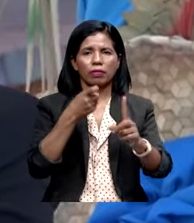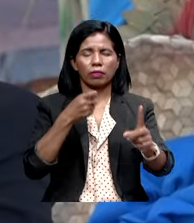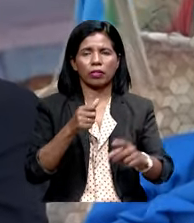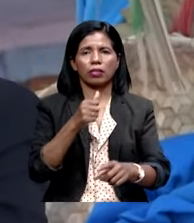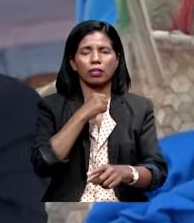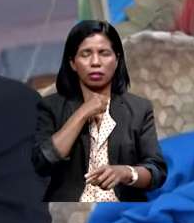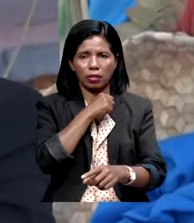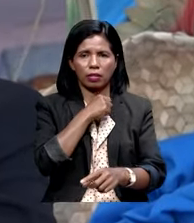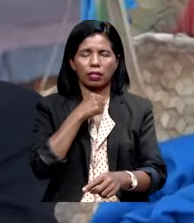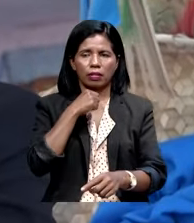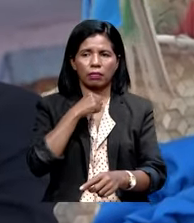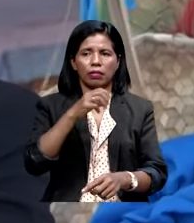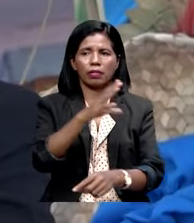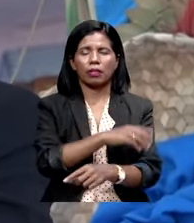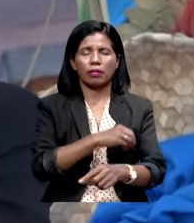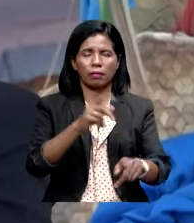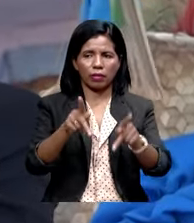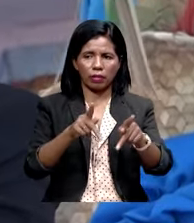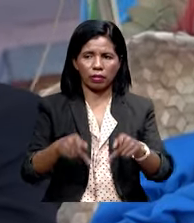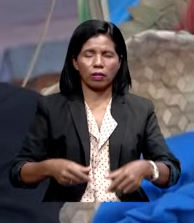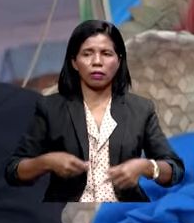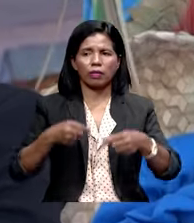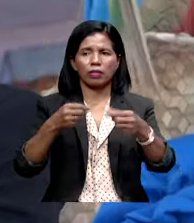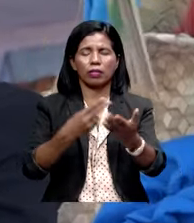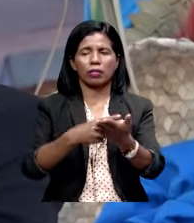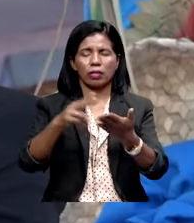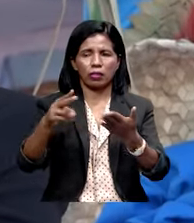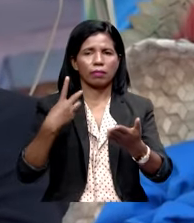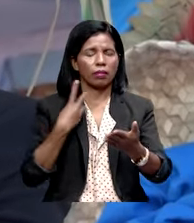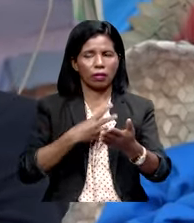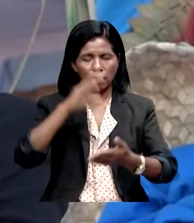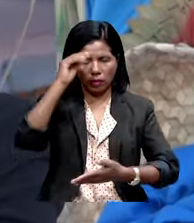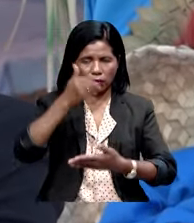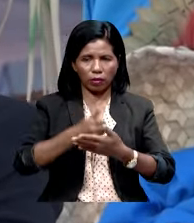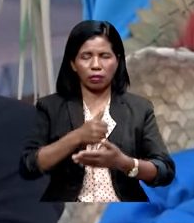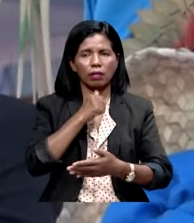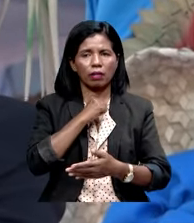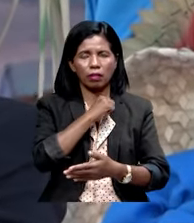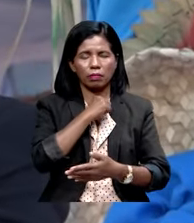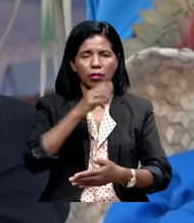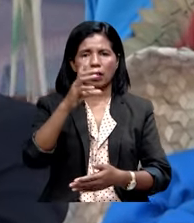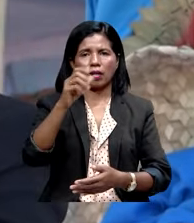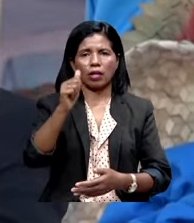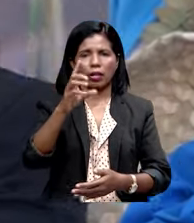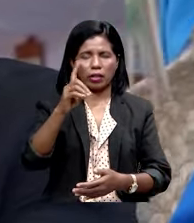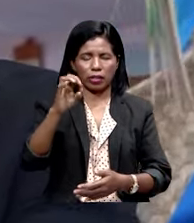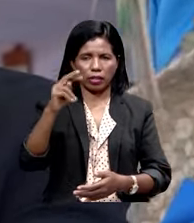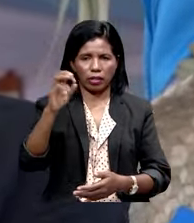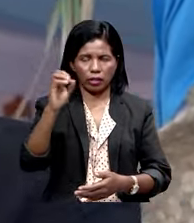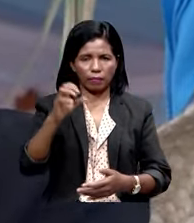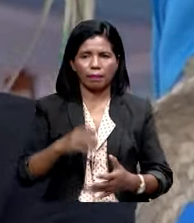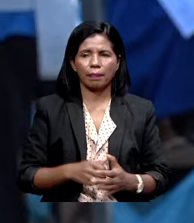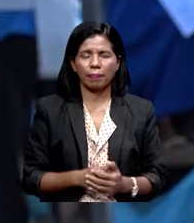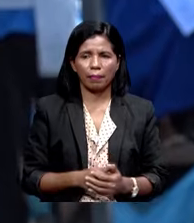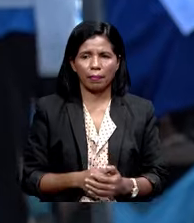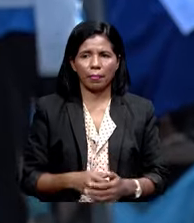pihir nonia bolu santu ba aminia oat padre Aquino Mazarelo Dias SDB. E